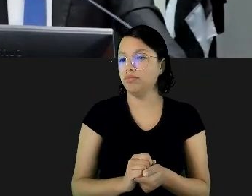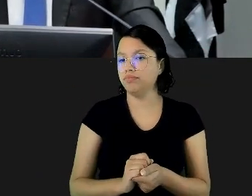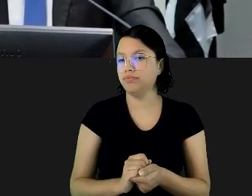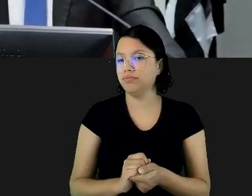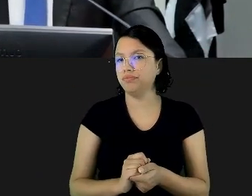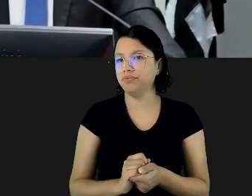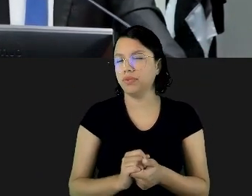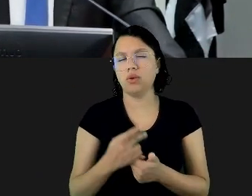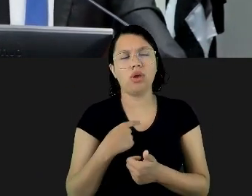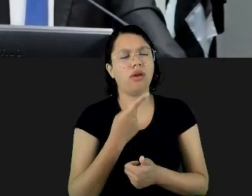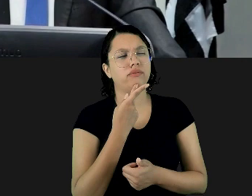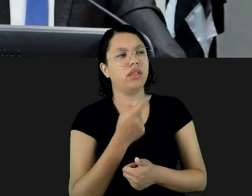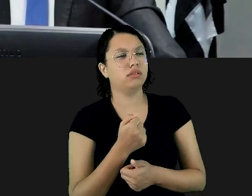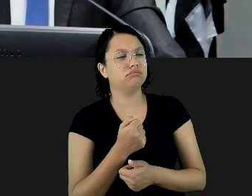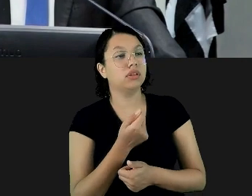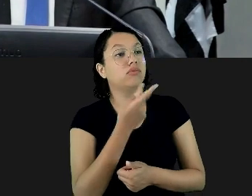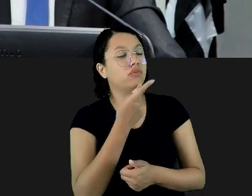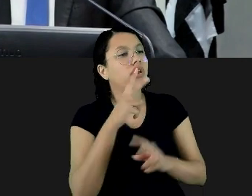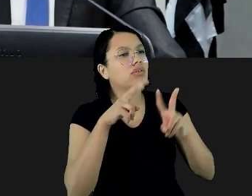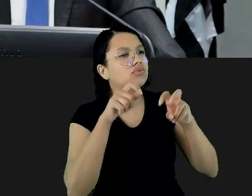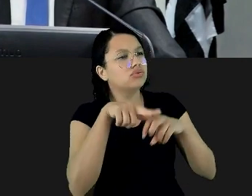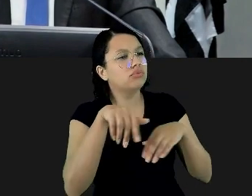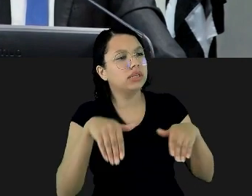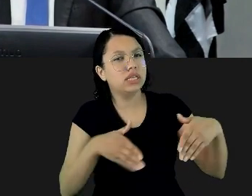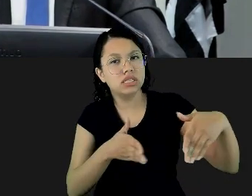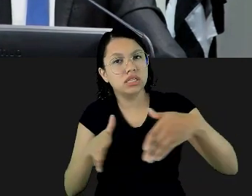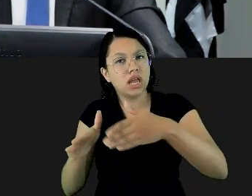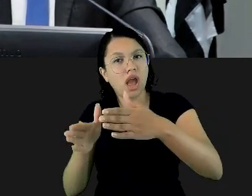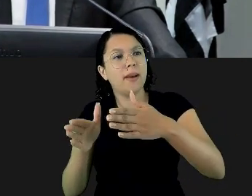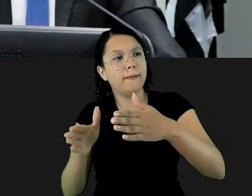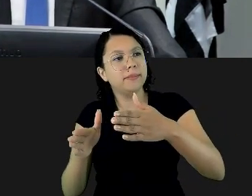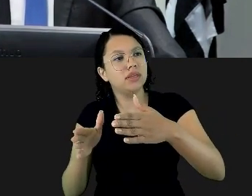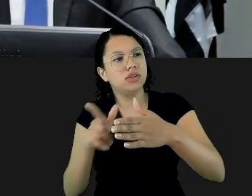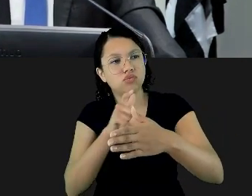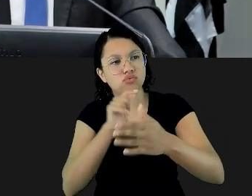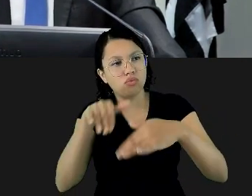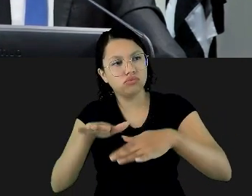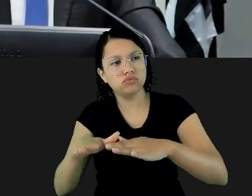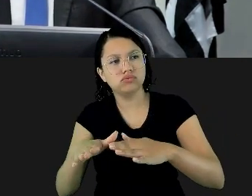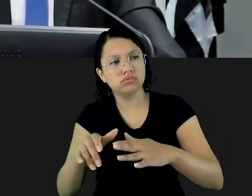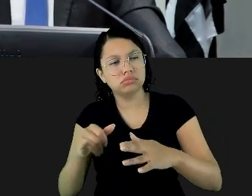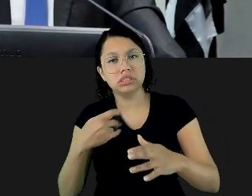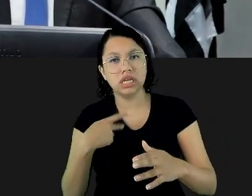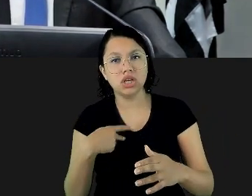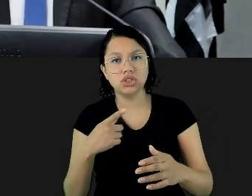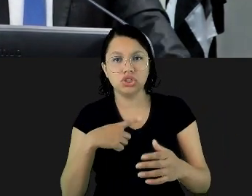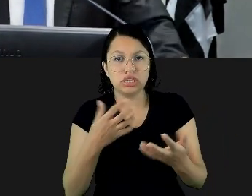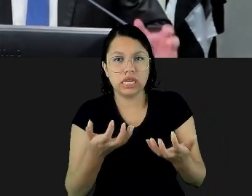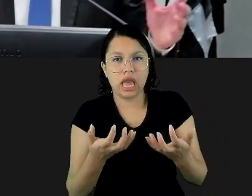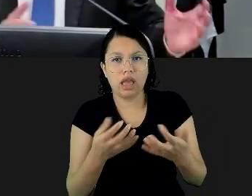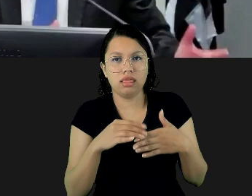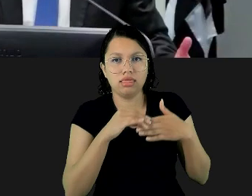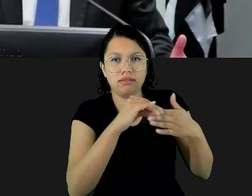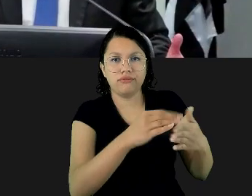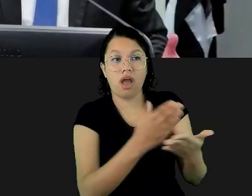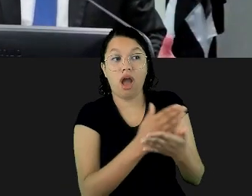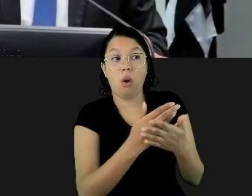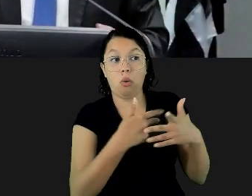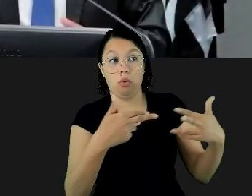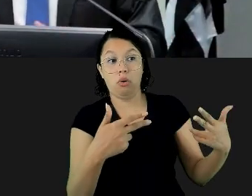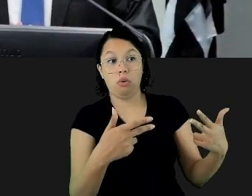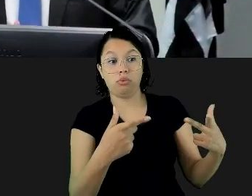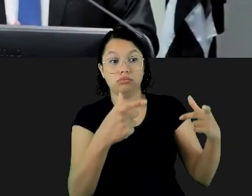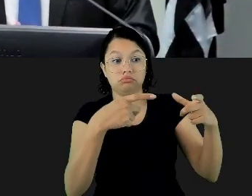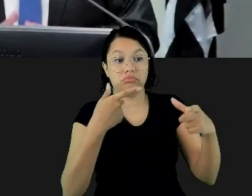bioceânica, porque se a gente tem a intenção de levar alguma coisa para algum lugar,